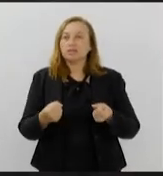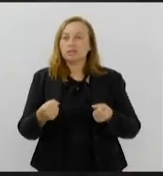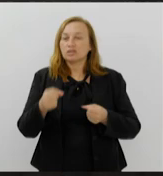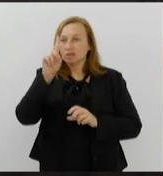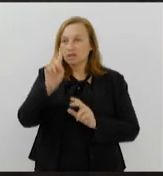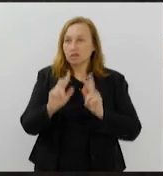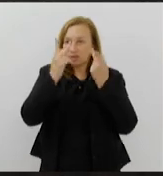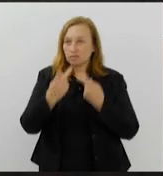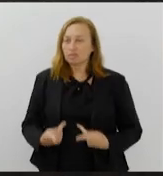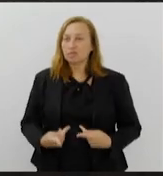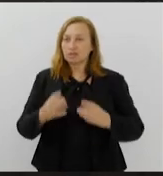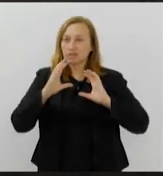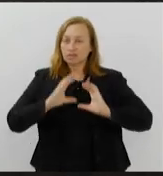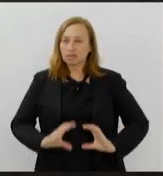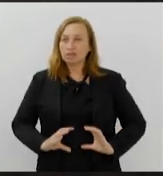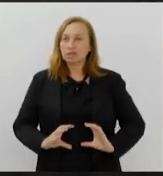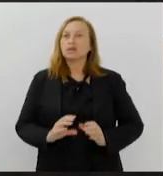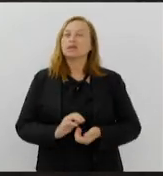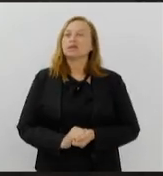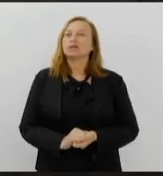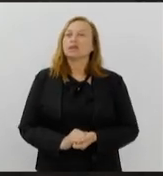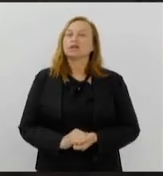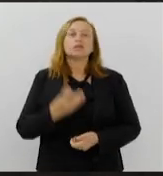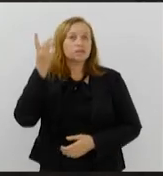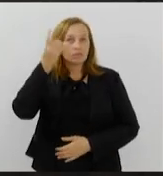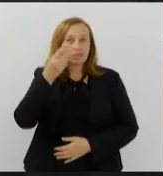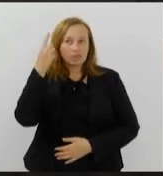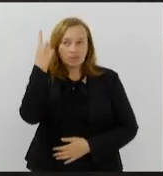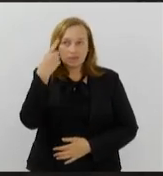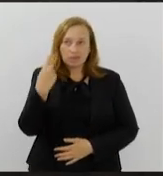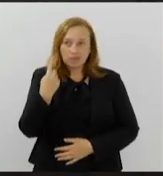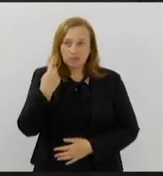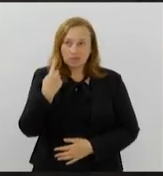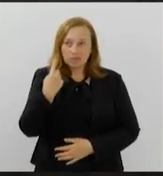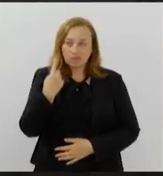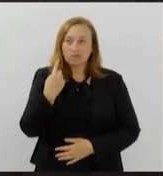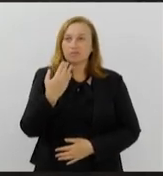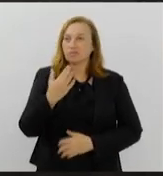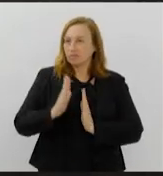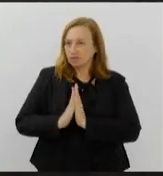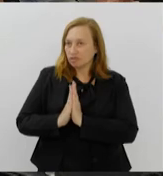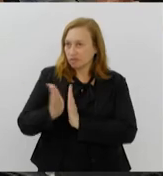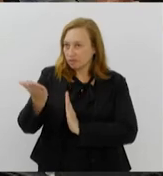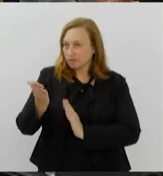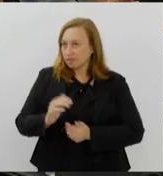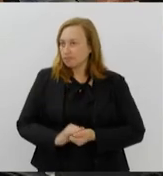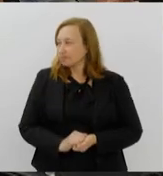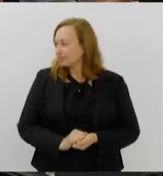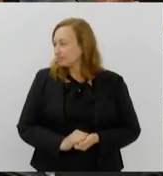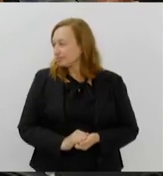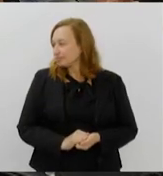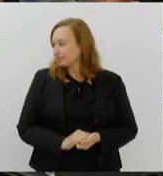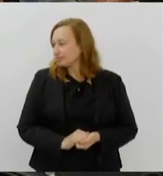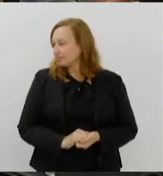Humanos e Cidadania, minha querida amiga deputada Dani Monteiro, por favor.